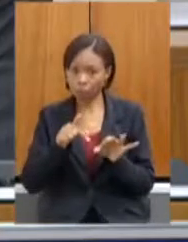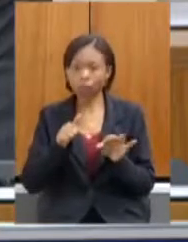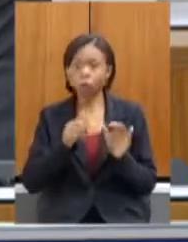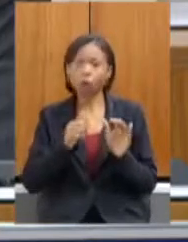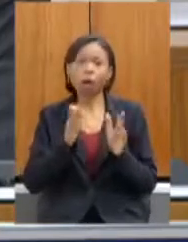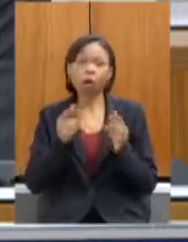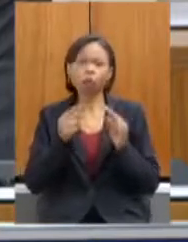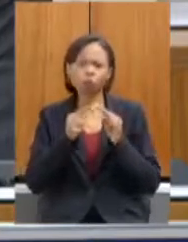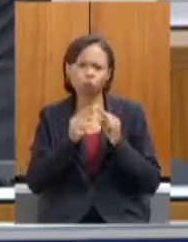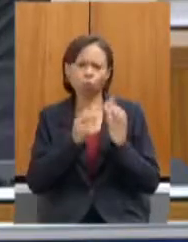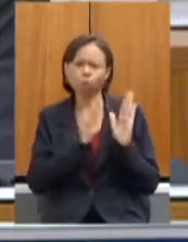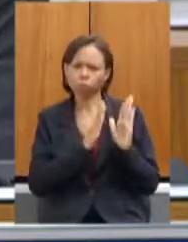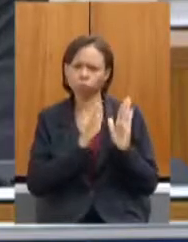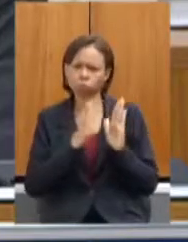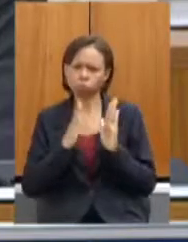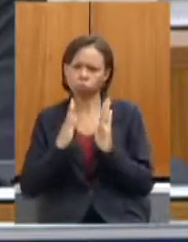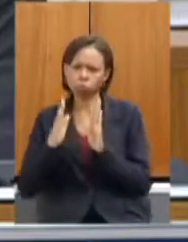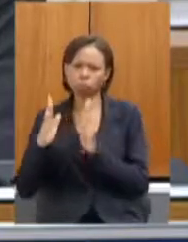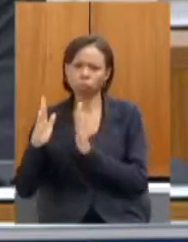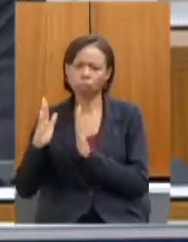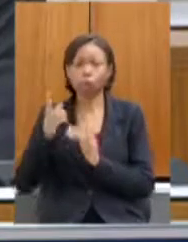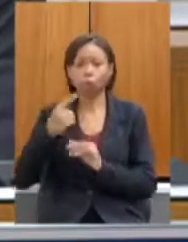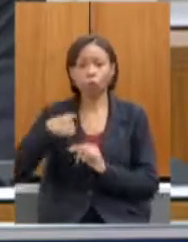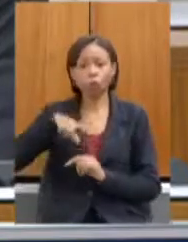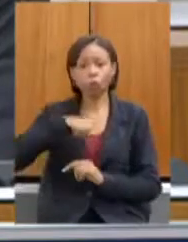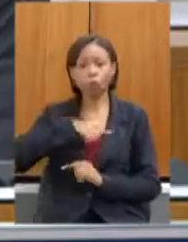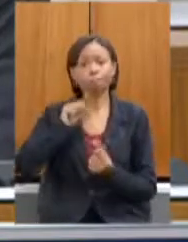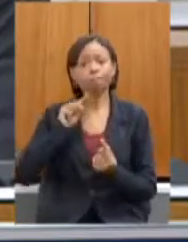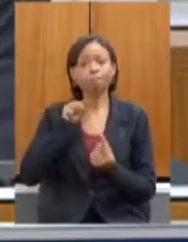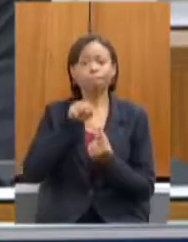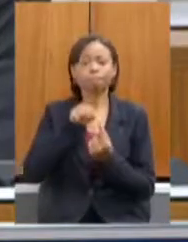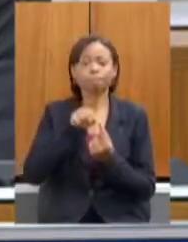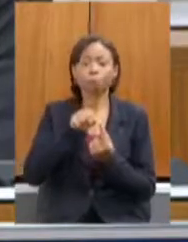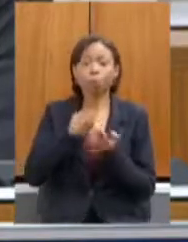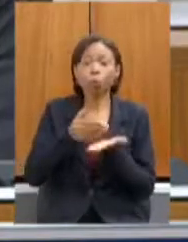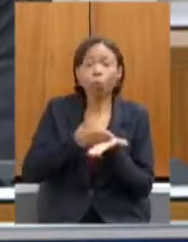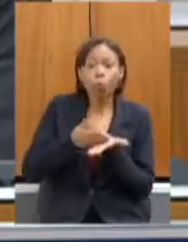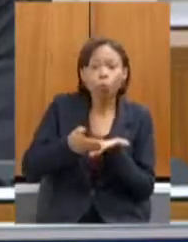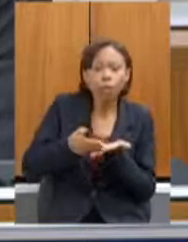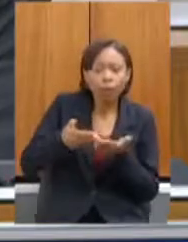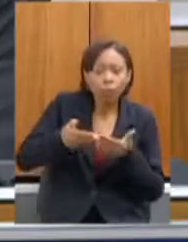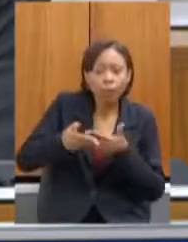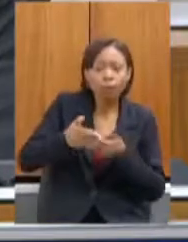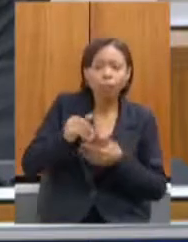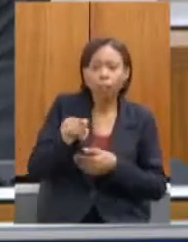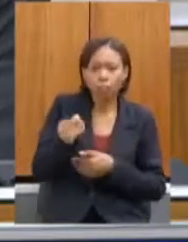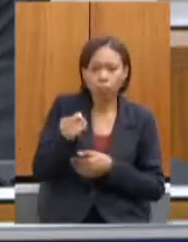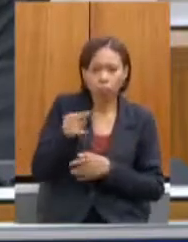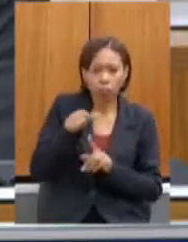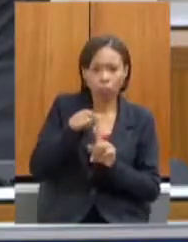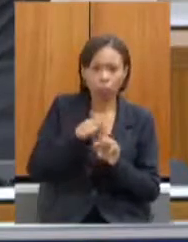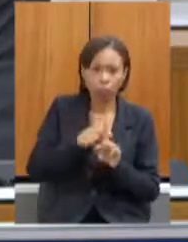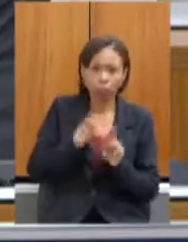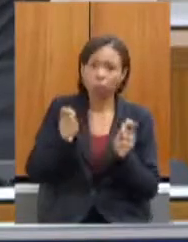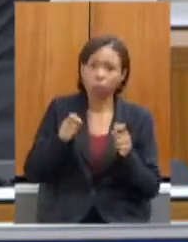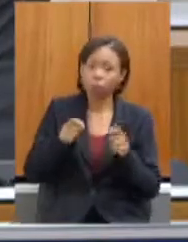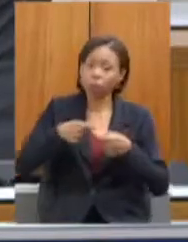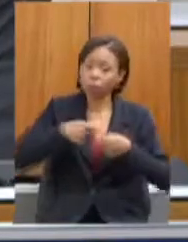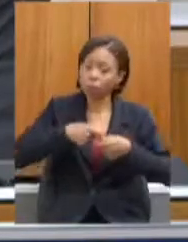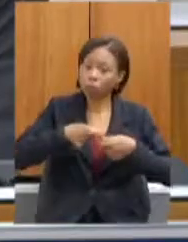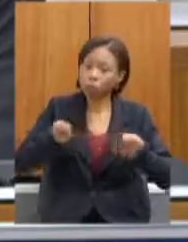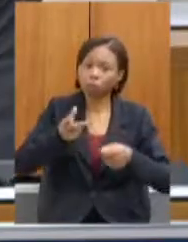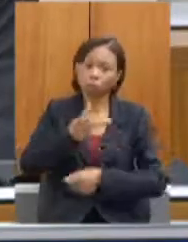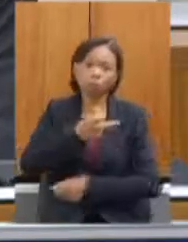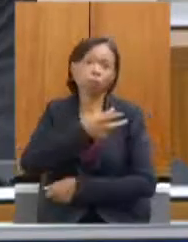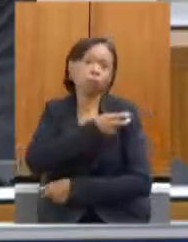que foi foi feito esse nosso objetivo é que a partir de Janeiro nós tenhamos condição de distribui a vacina